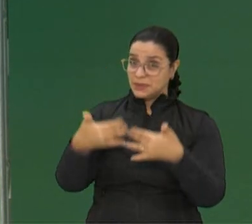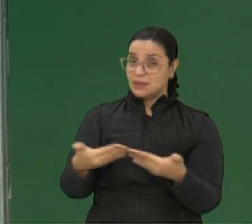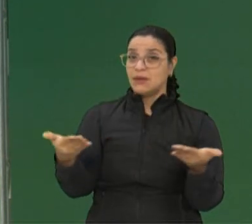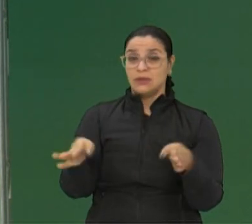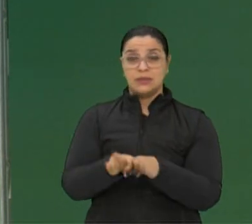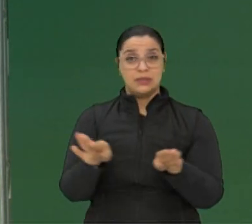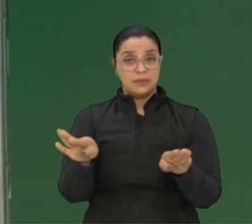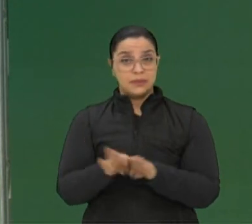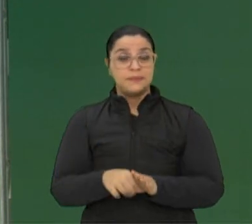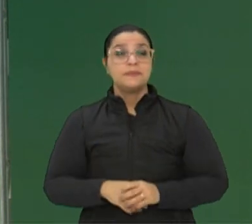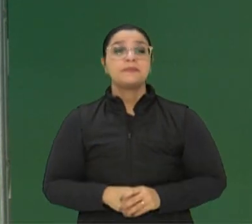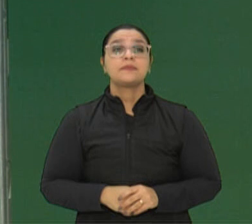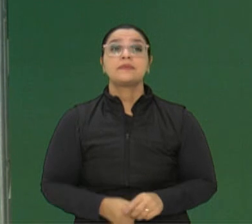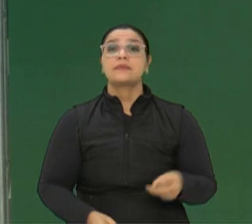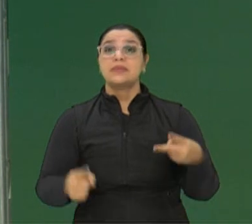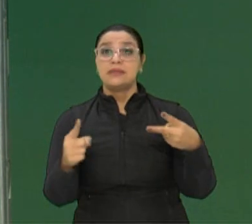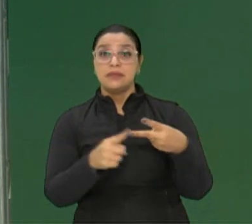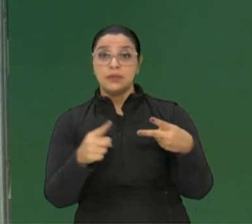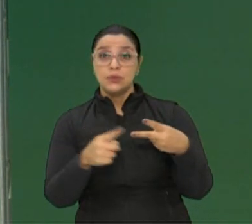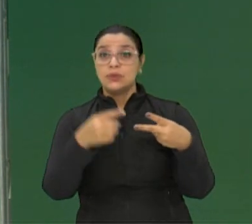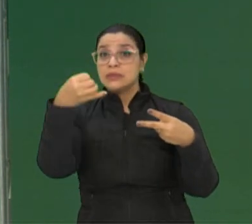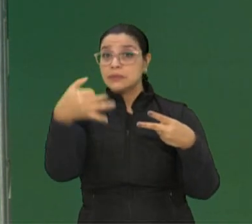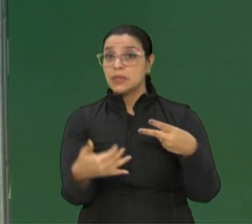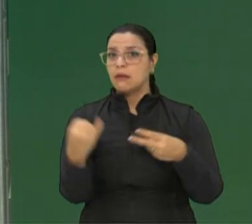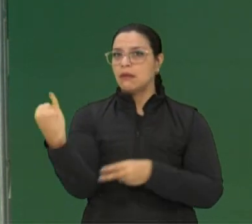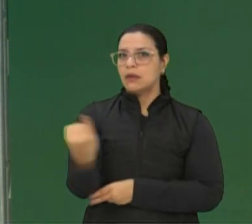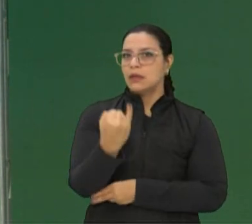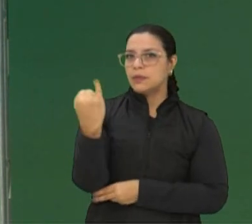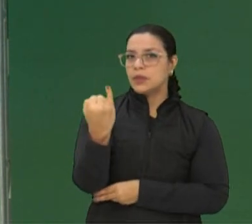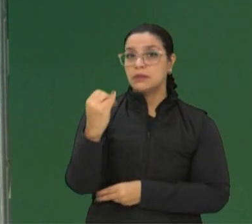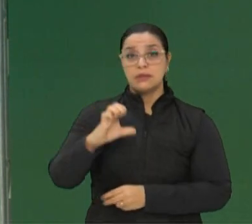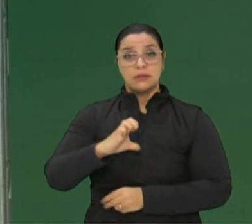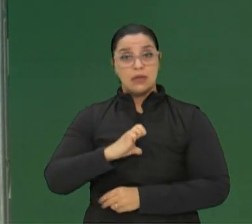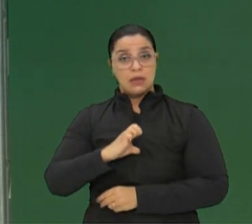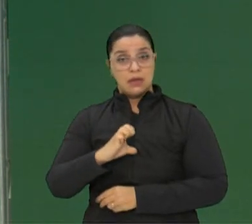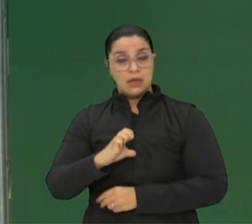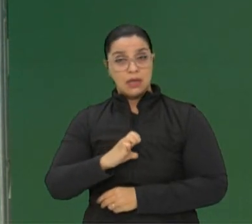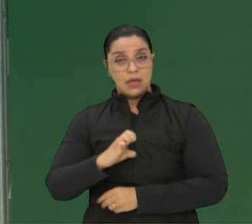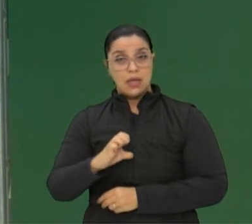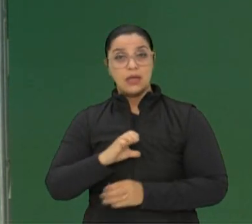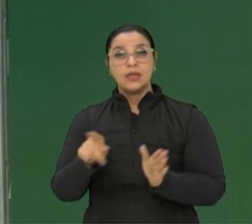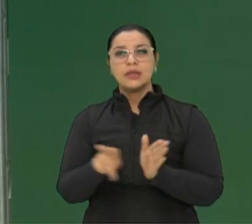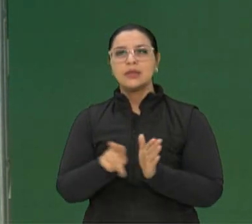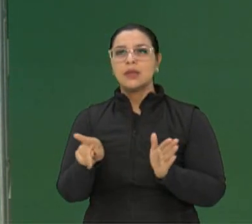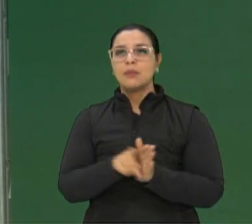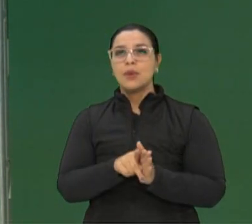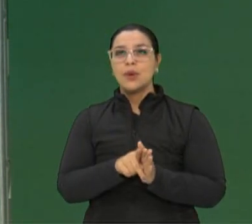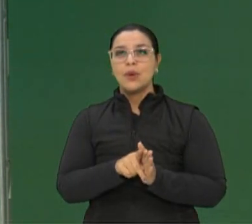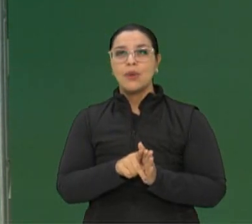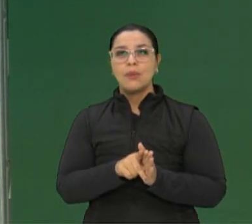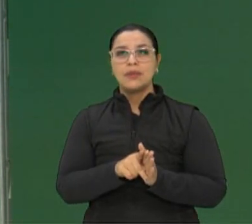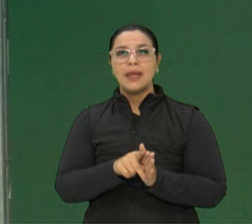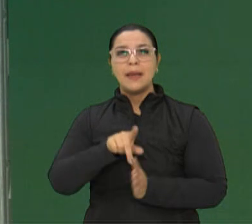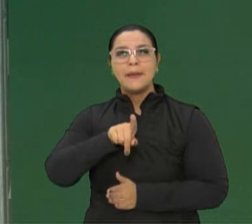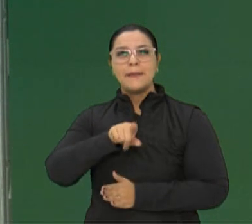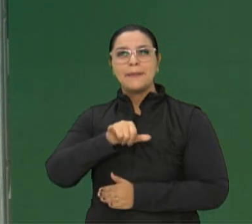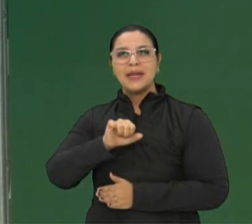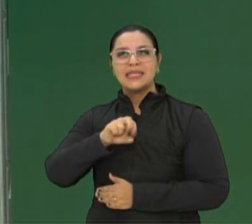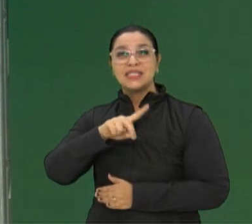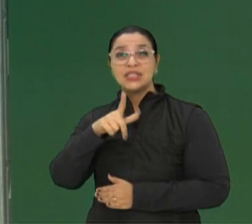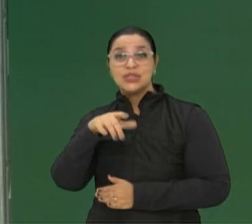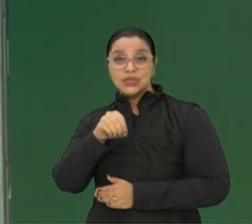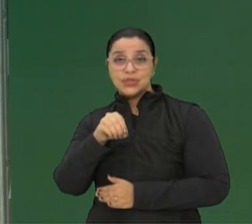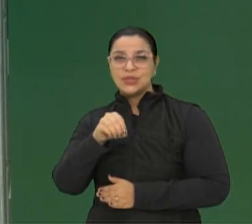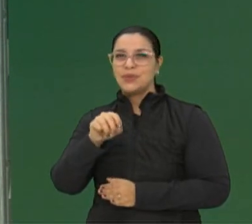aí. Depois, definir a importância ética das paixões para o Hume, né? Qual é a importância ética